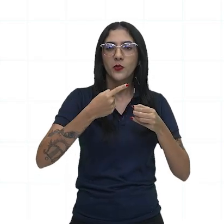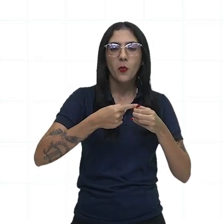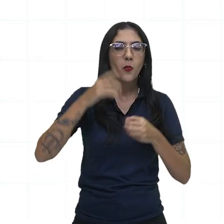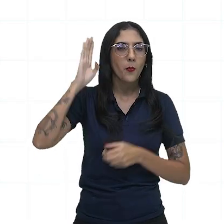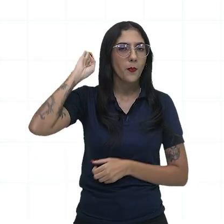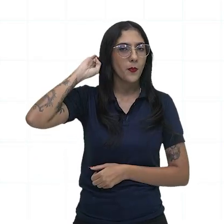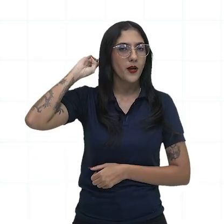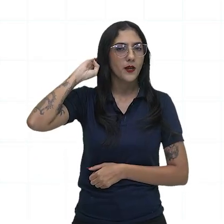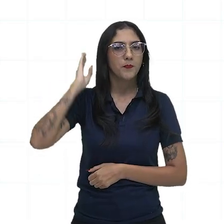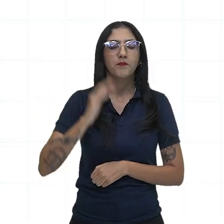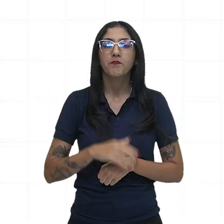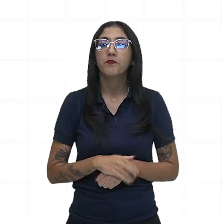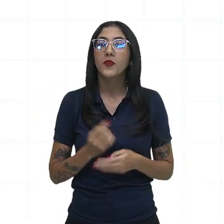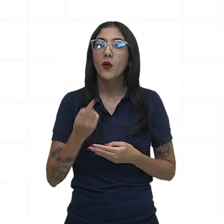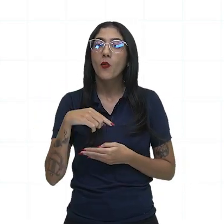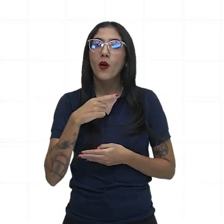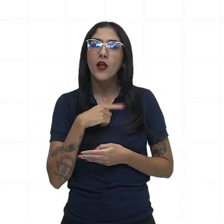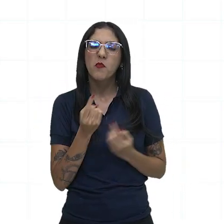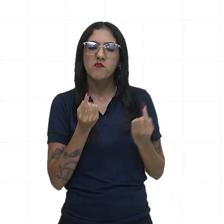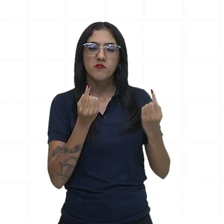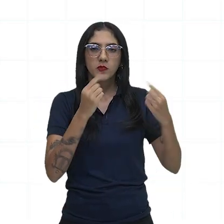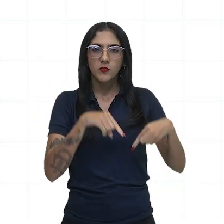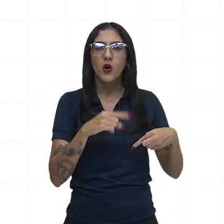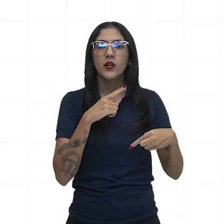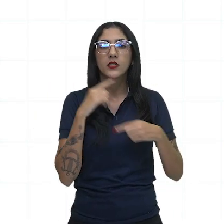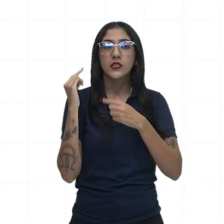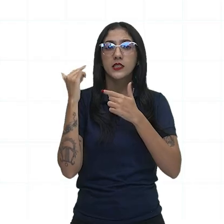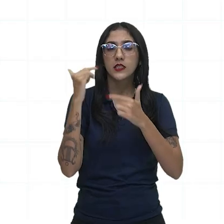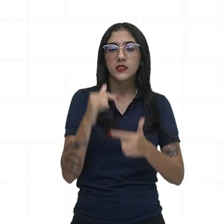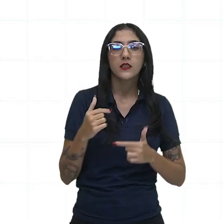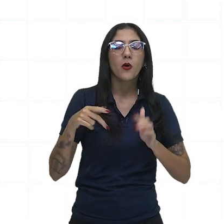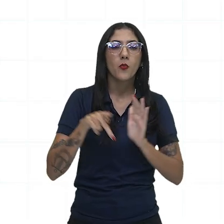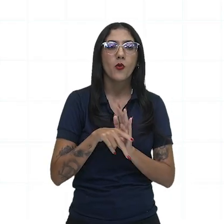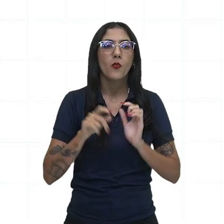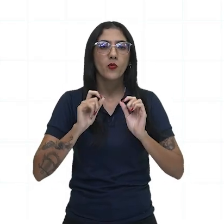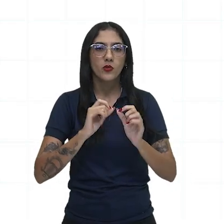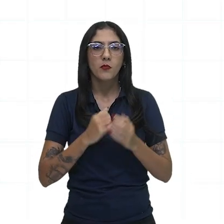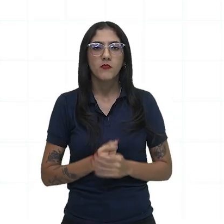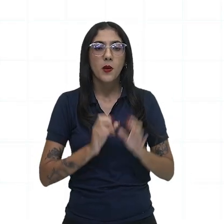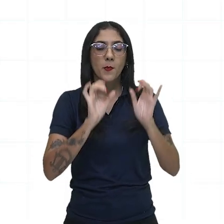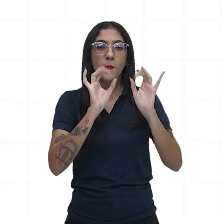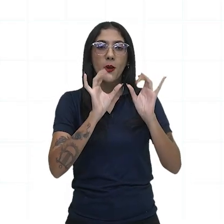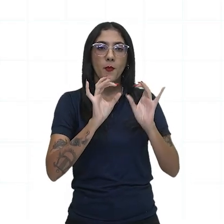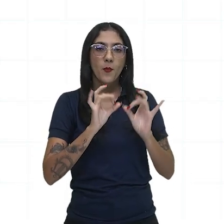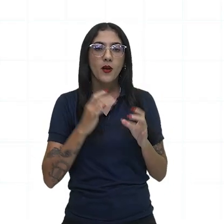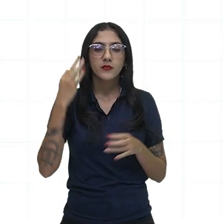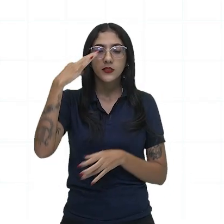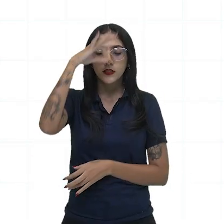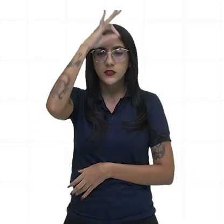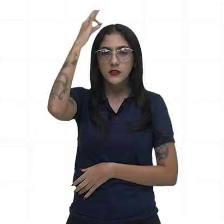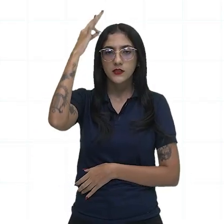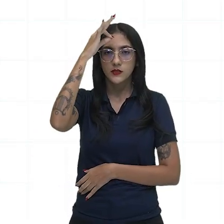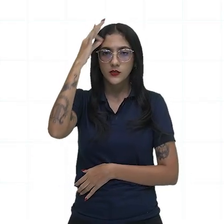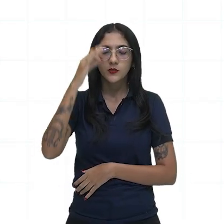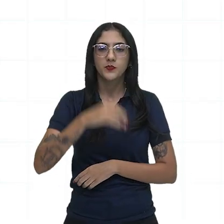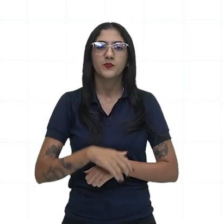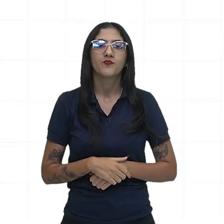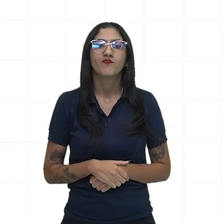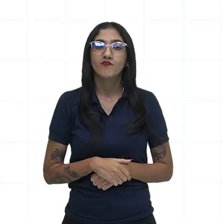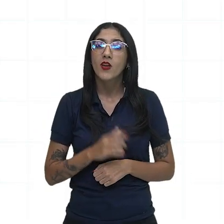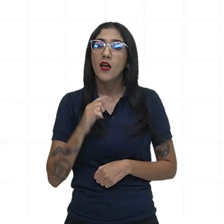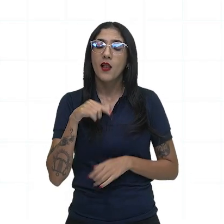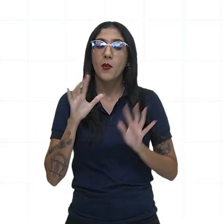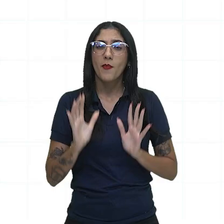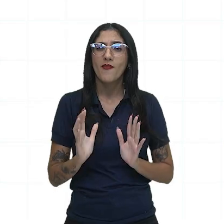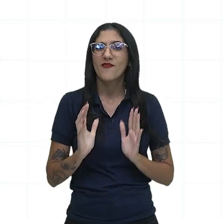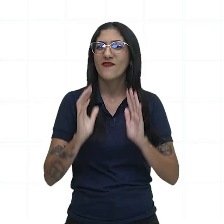Pará. É uma disputa que acontece tradicionalmente nos festejos do glorioso São Sebastião, uma